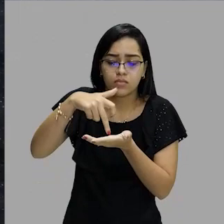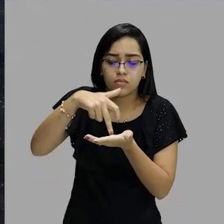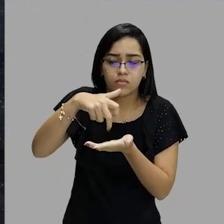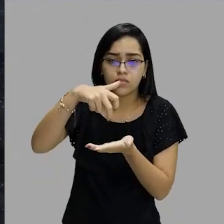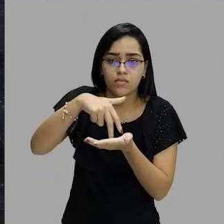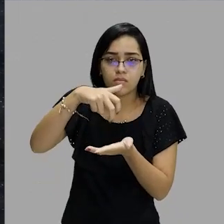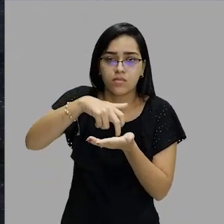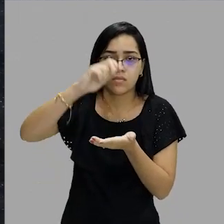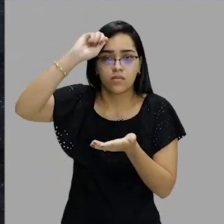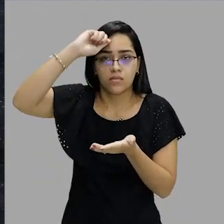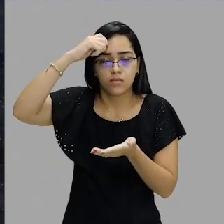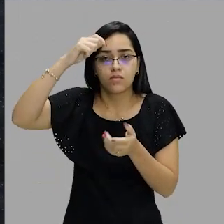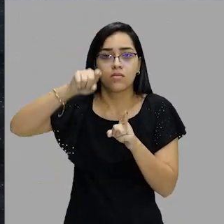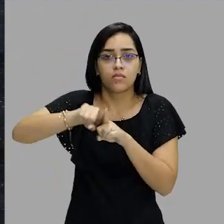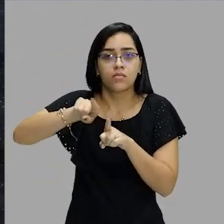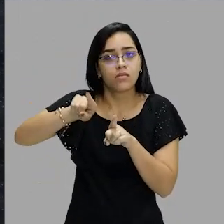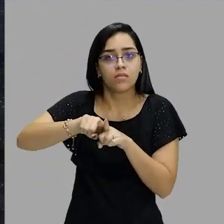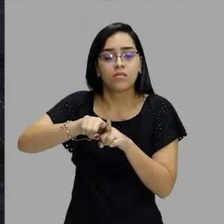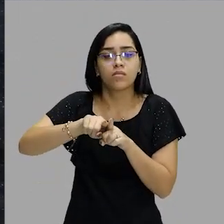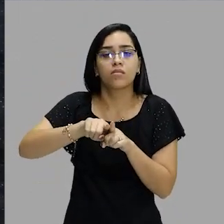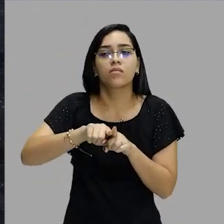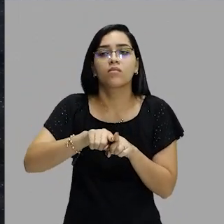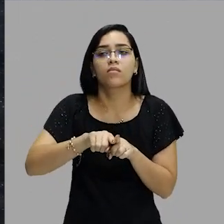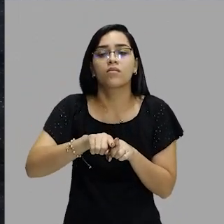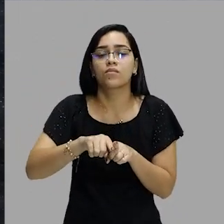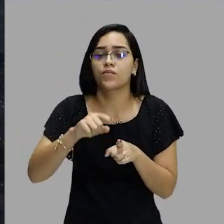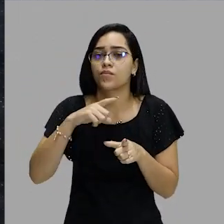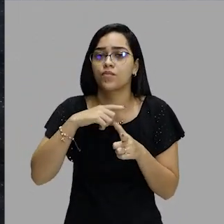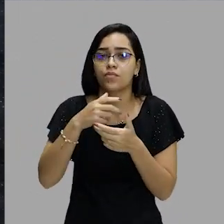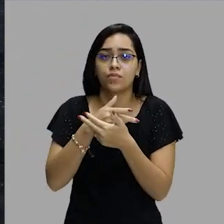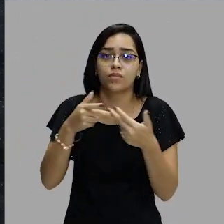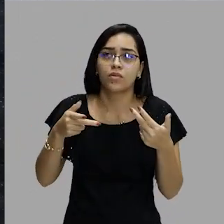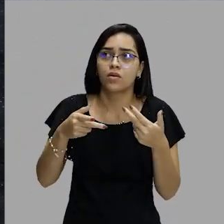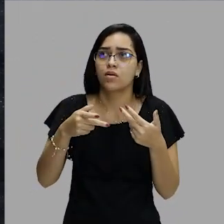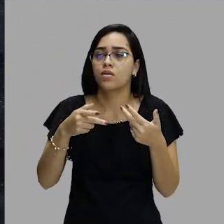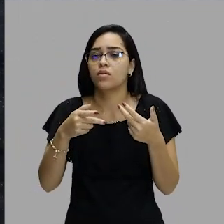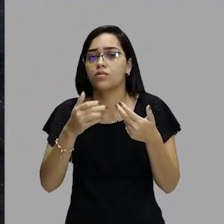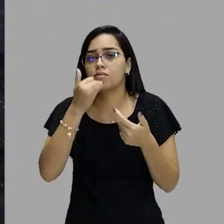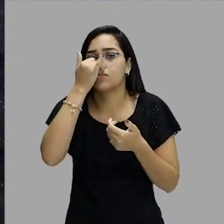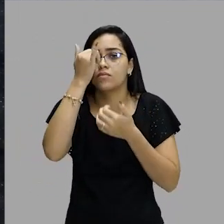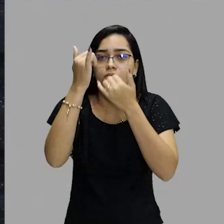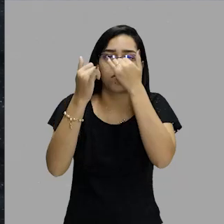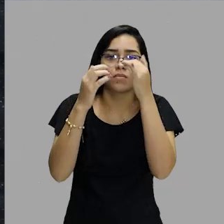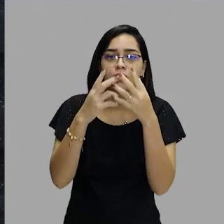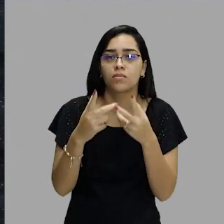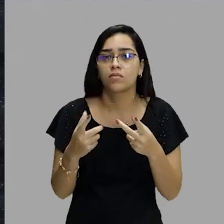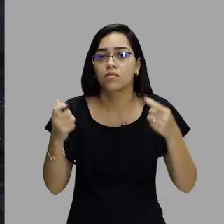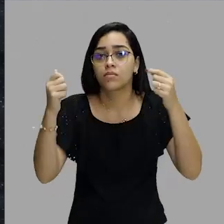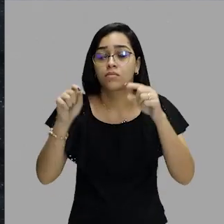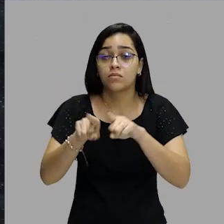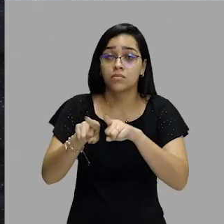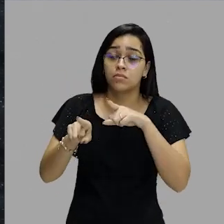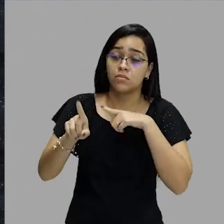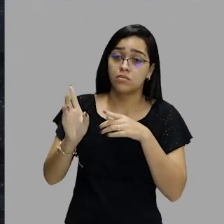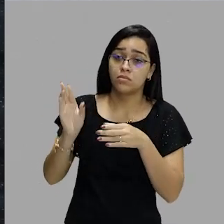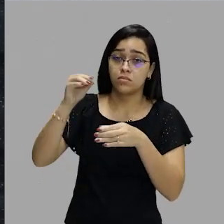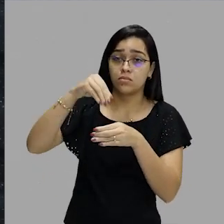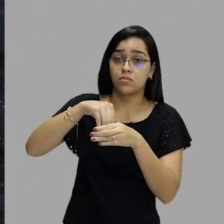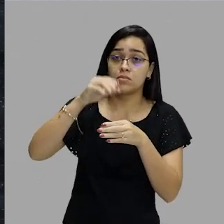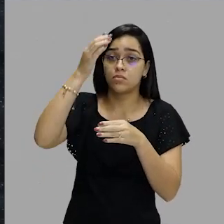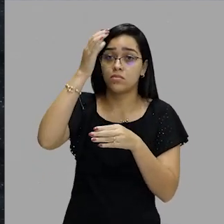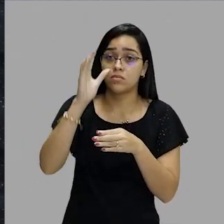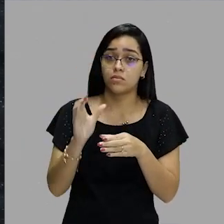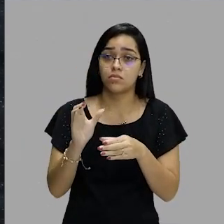negro, é uma personagem de uma perna só, que faz truques, que some, que desaparece, faz parte da